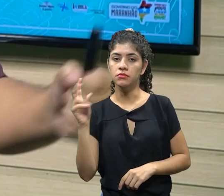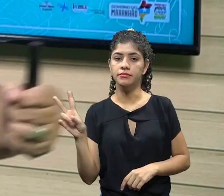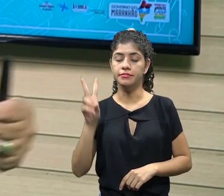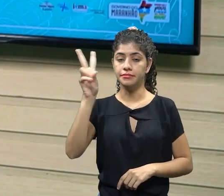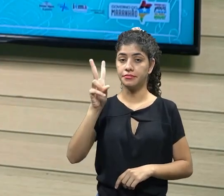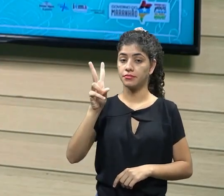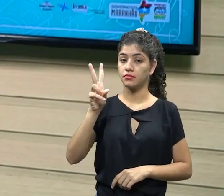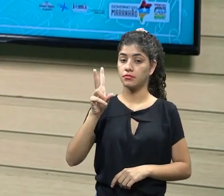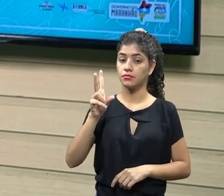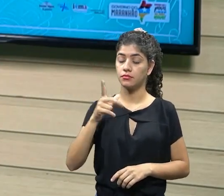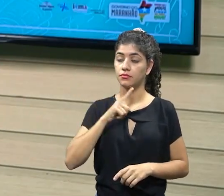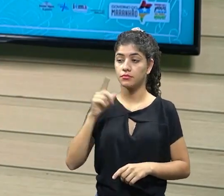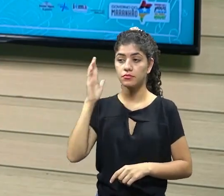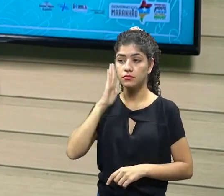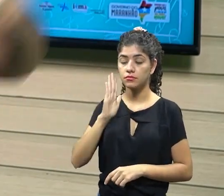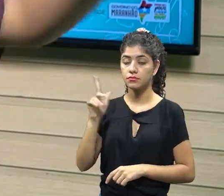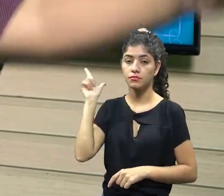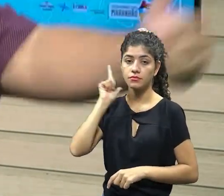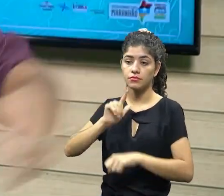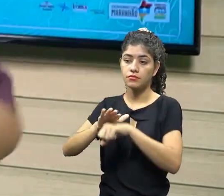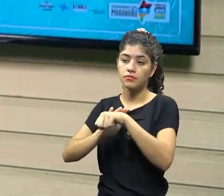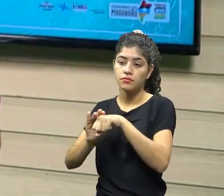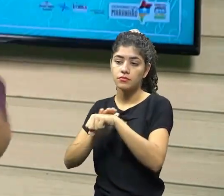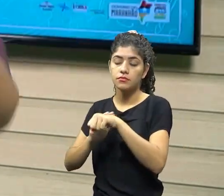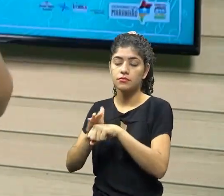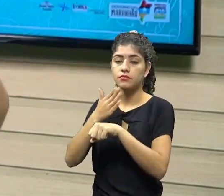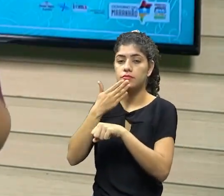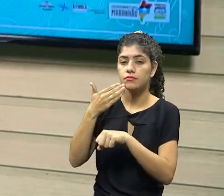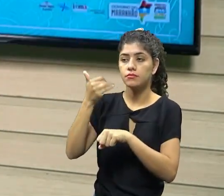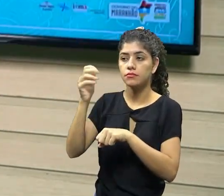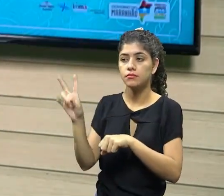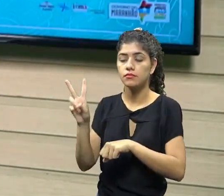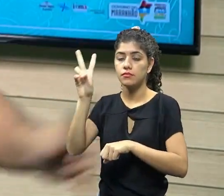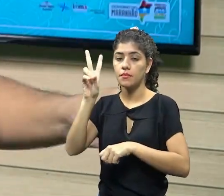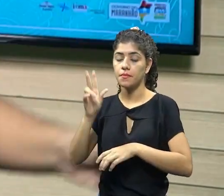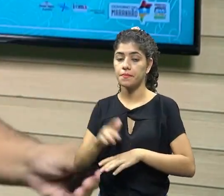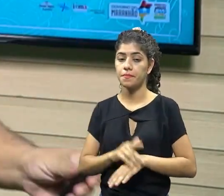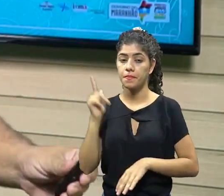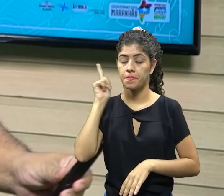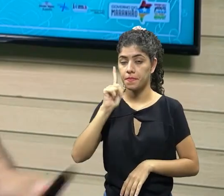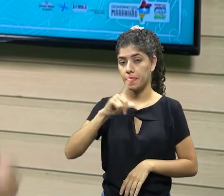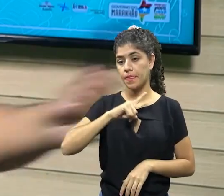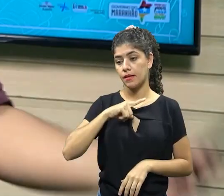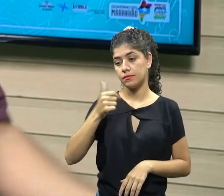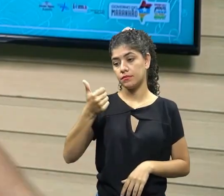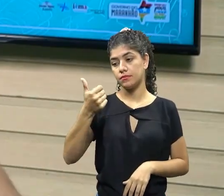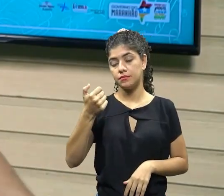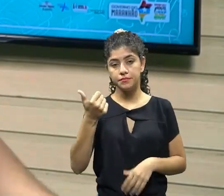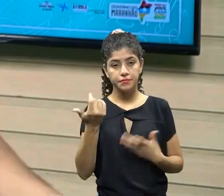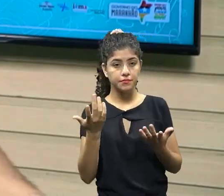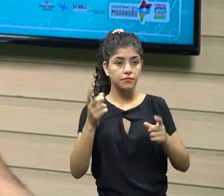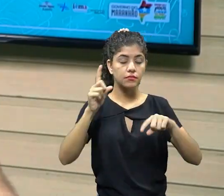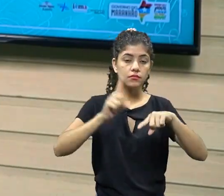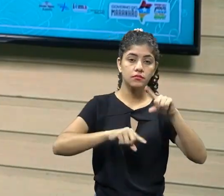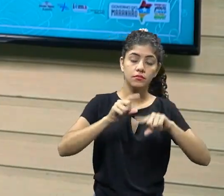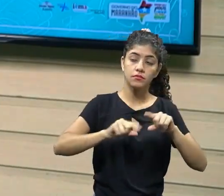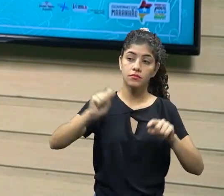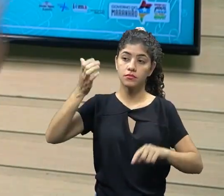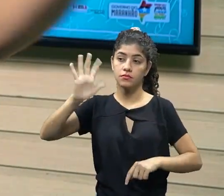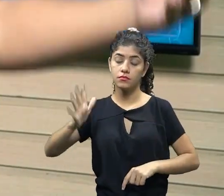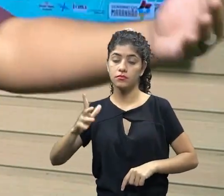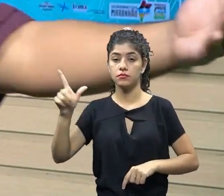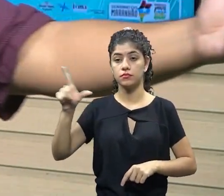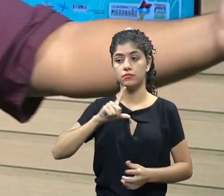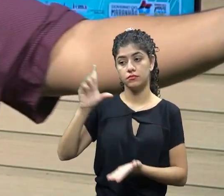um preço melhor, eu consigo isso na linha, ter esse produto mais barato e eu vou ganhar mais dinheiro, porque eu vou vender mais. Então,